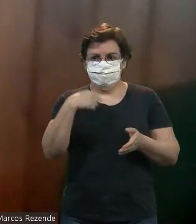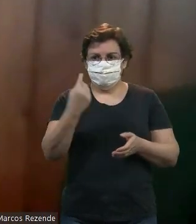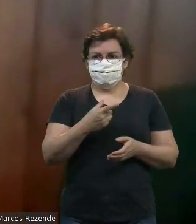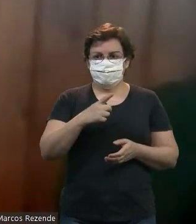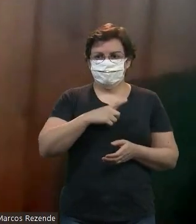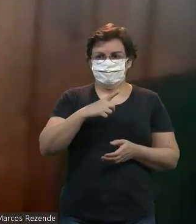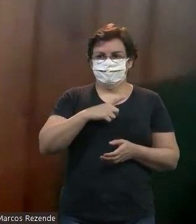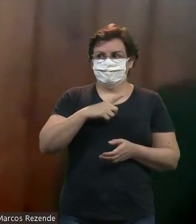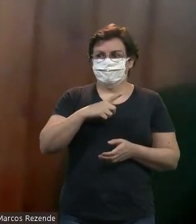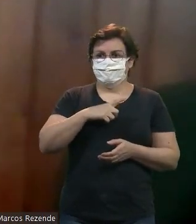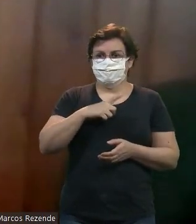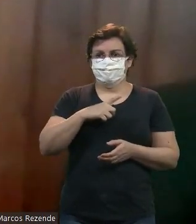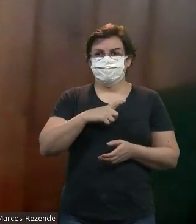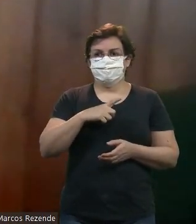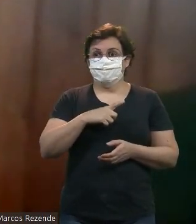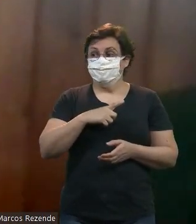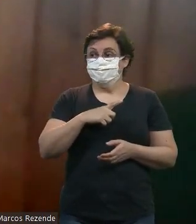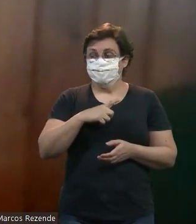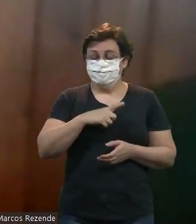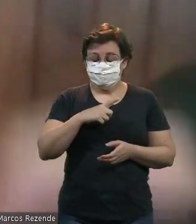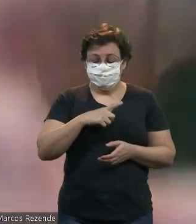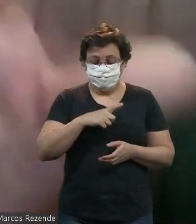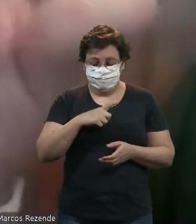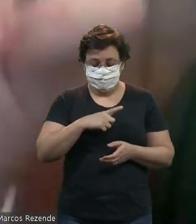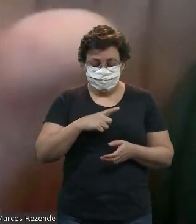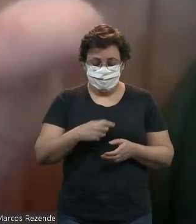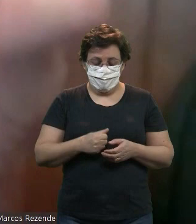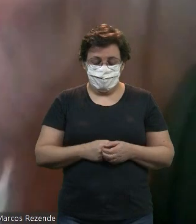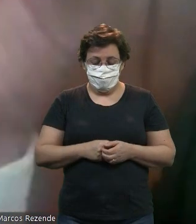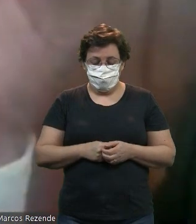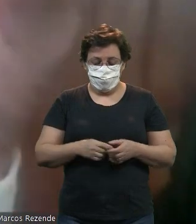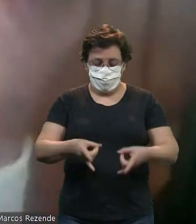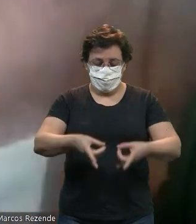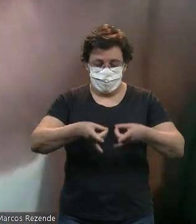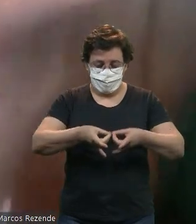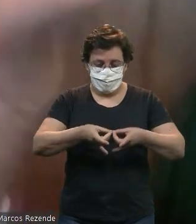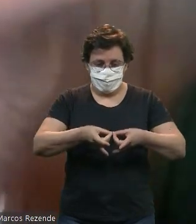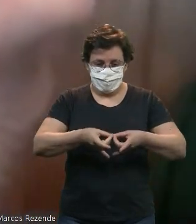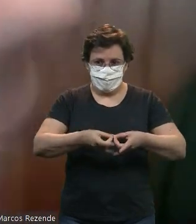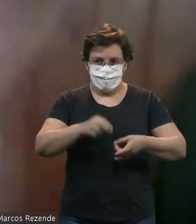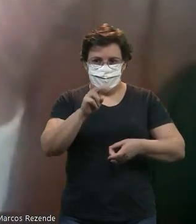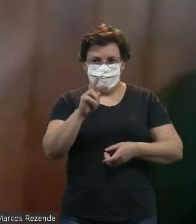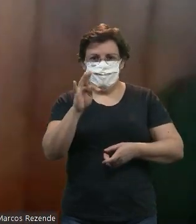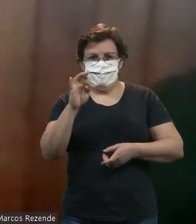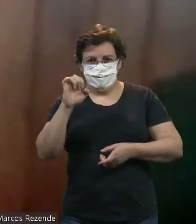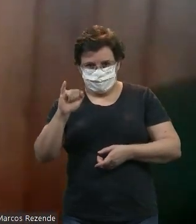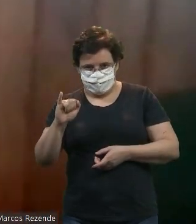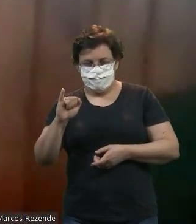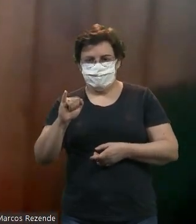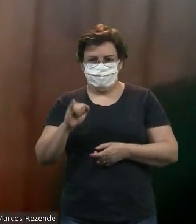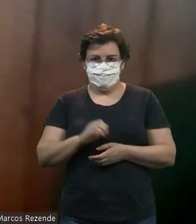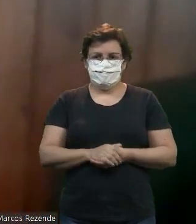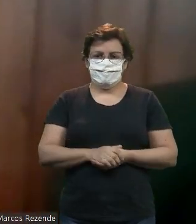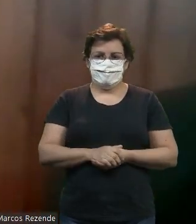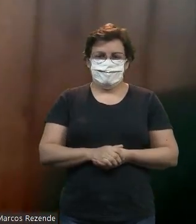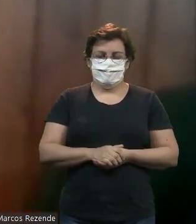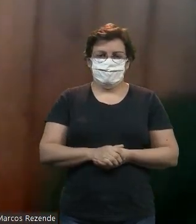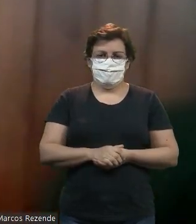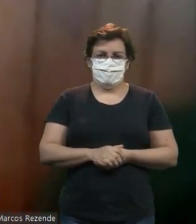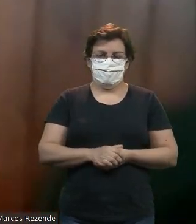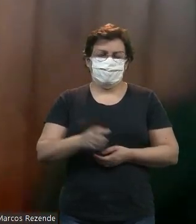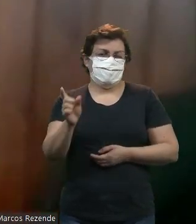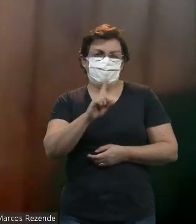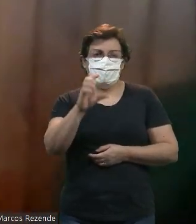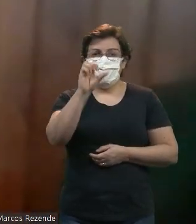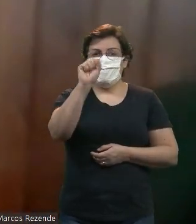de UTI para Covid na nossa cidade, que não chegam a 8% da taxa de ocupação de leitos